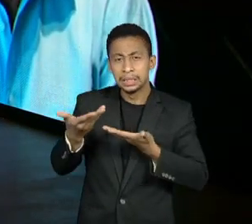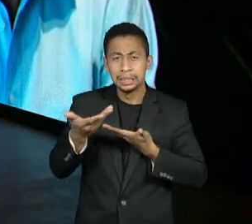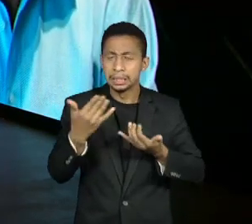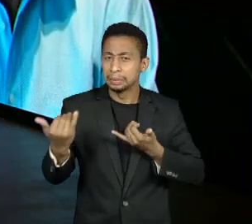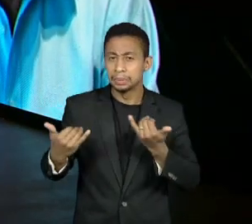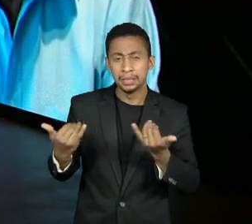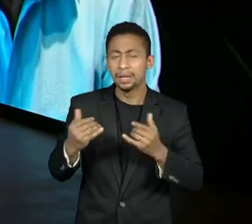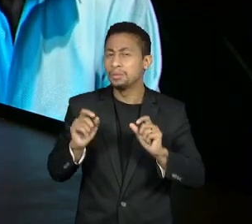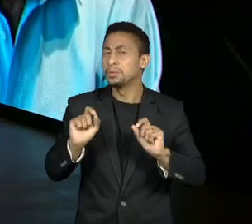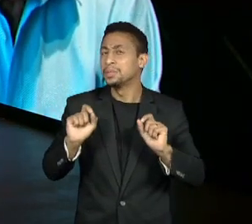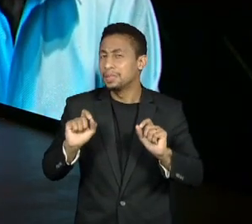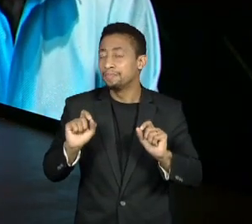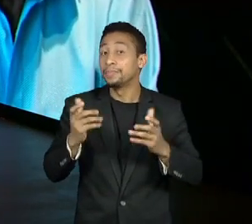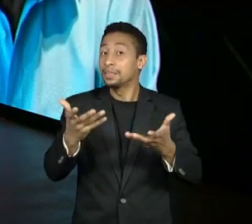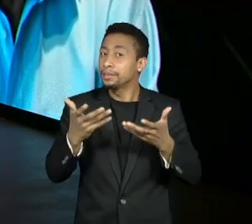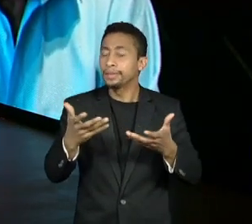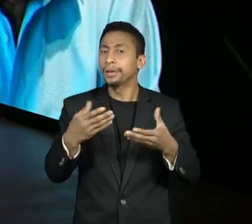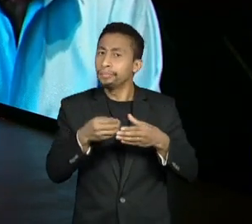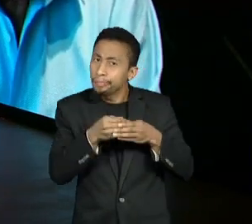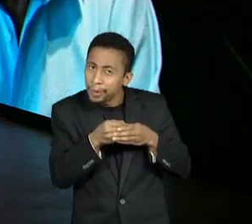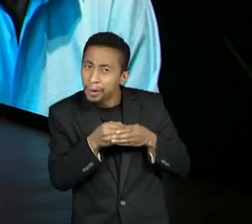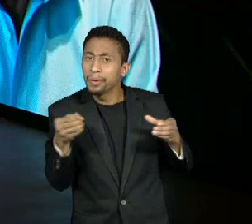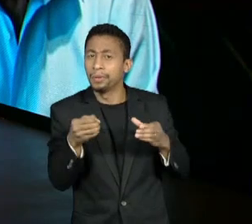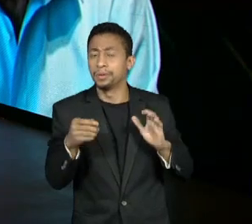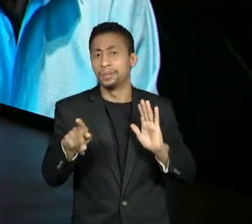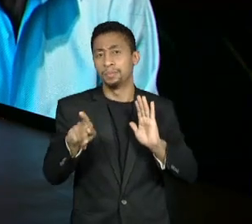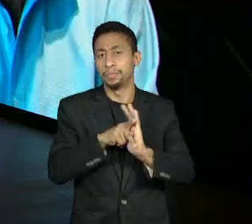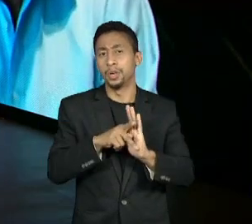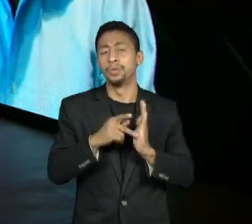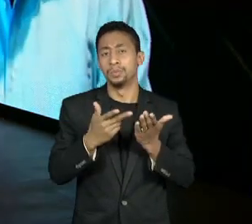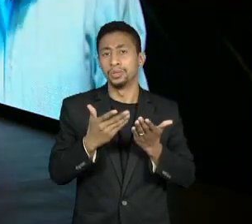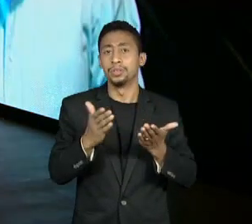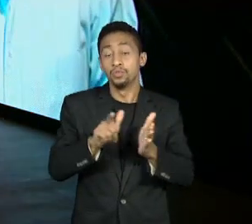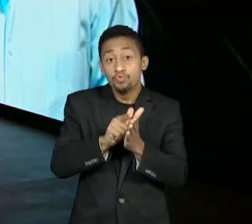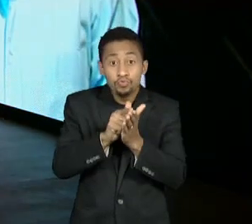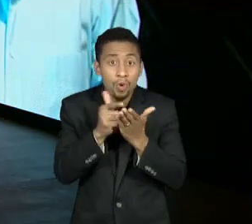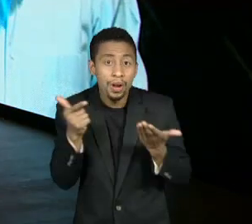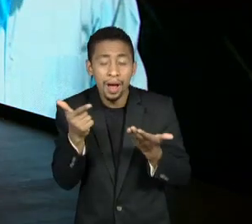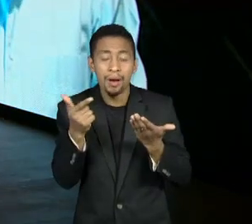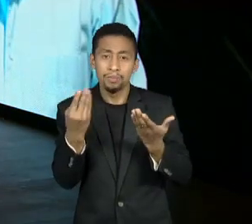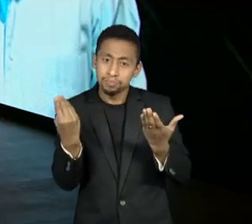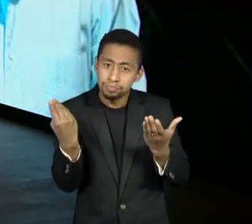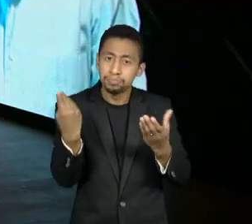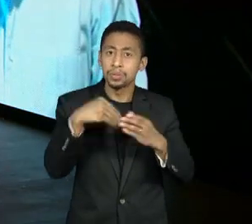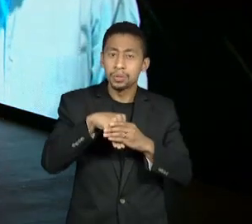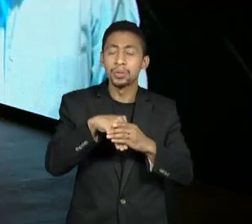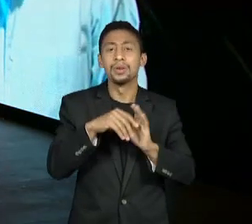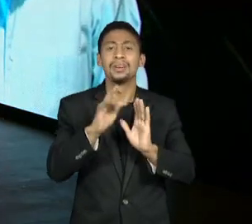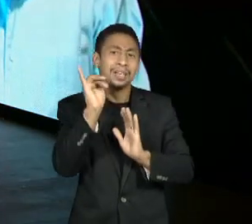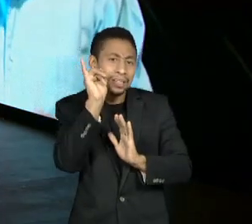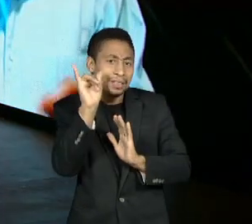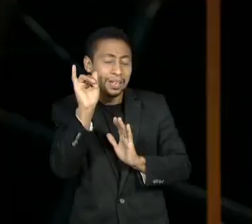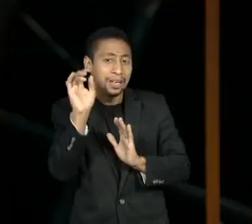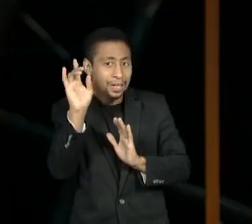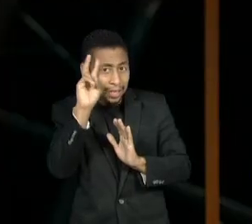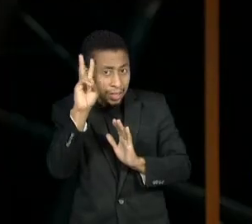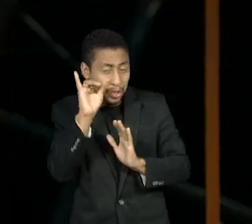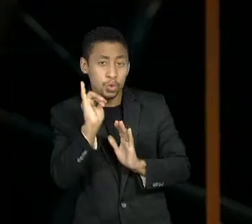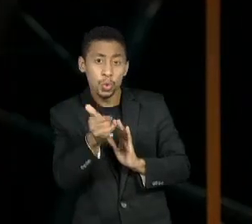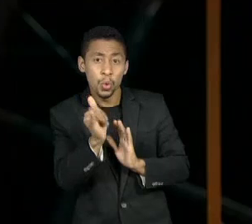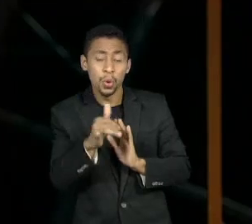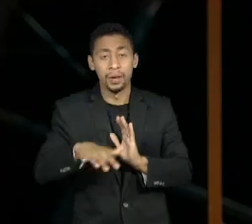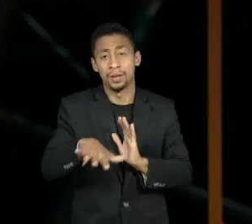cota de história brasileira nos jornais, nas editoras, tudo mais. E naquele tempo, se você brigasse por uma coisa